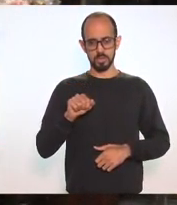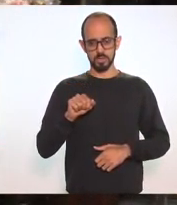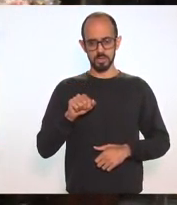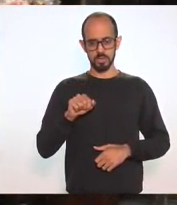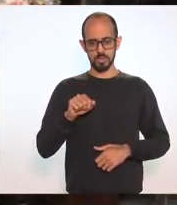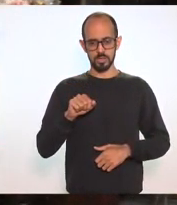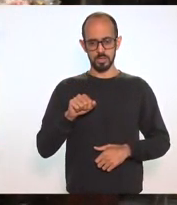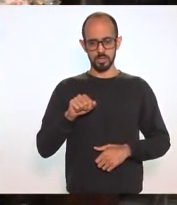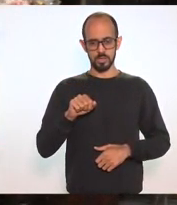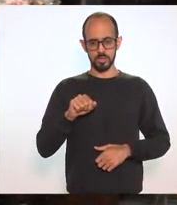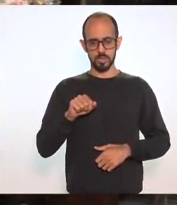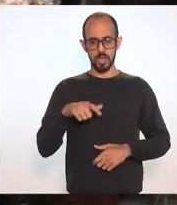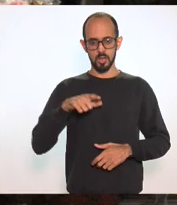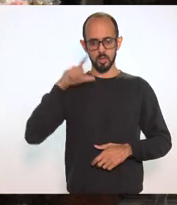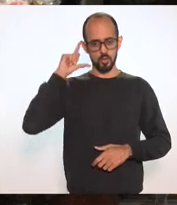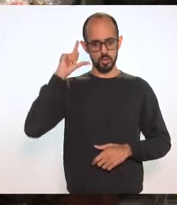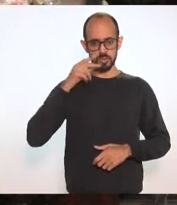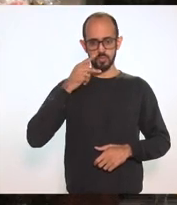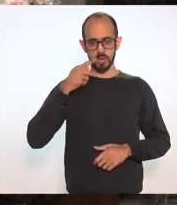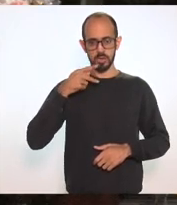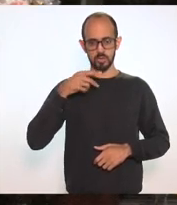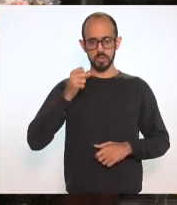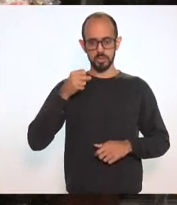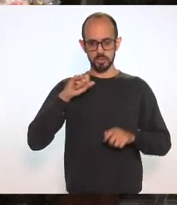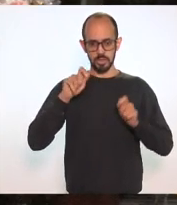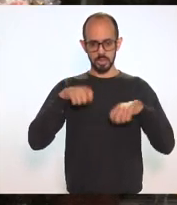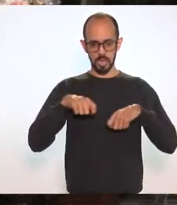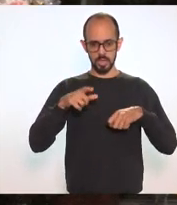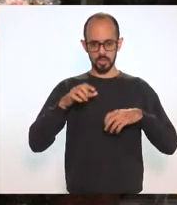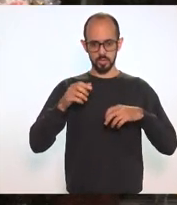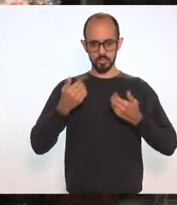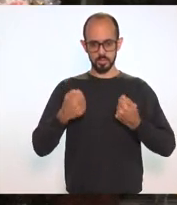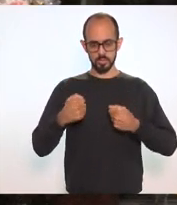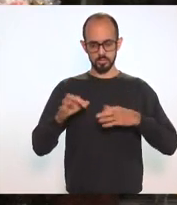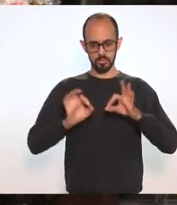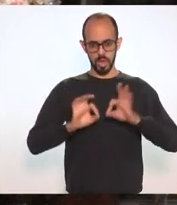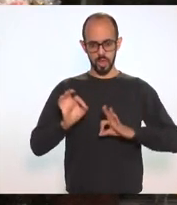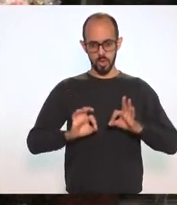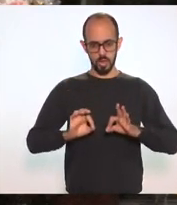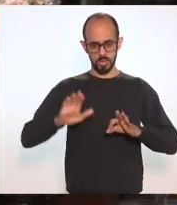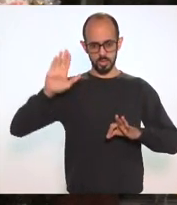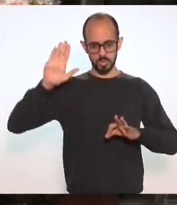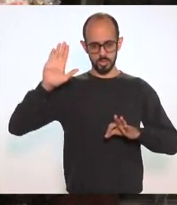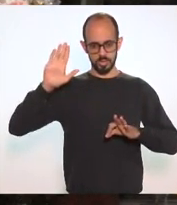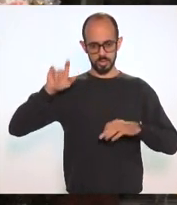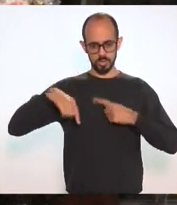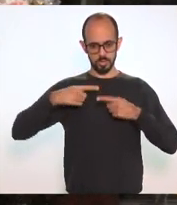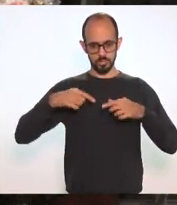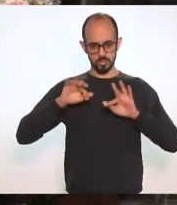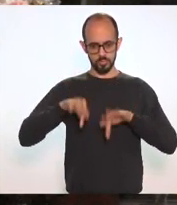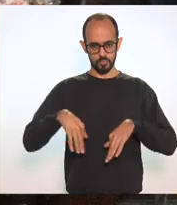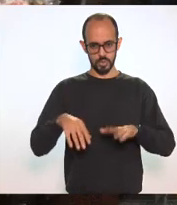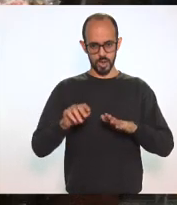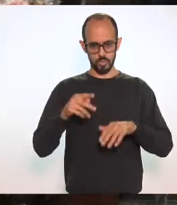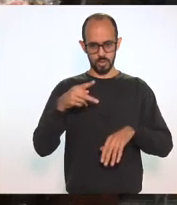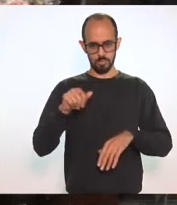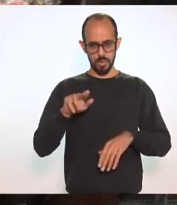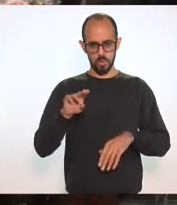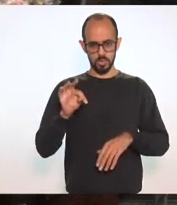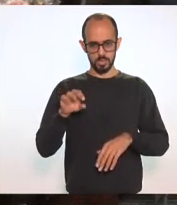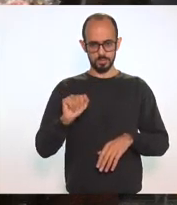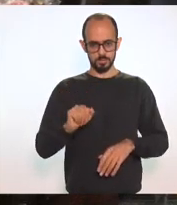Presidente, quando o senhor tiver tempo, o senhor me dá um pela ordem, que eu quero colocar uma questão para a Vossa Excelência. Ao final da pauta, Vossa Excelência terá o pela